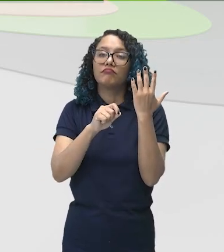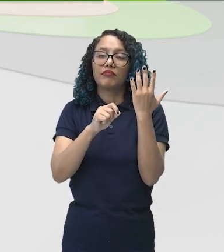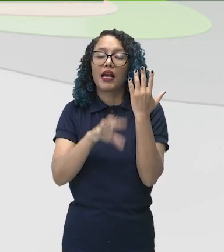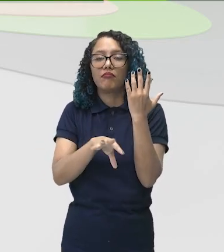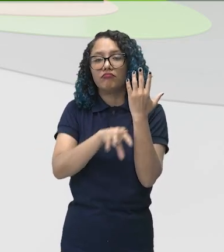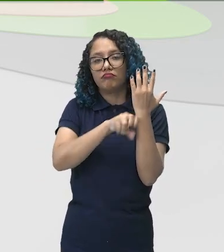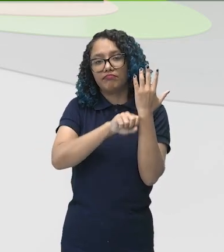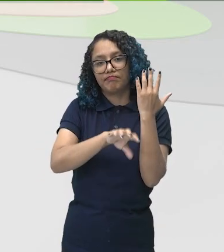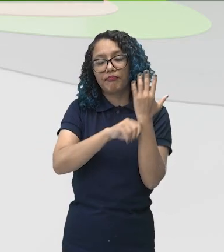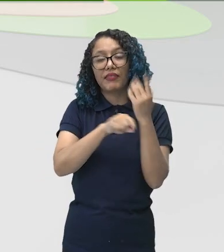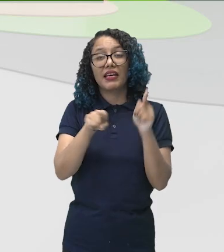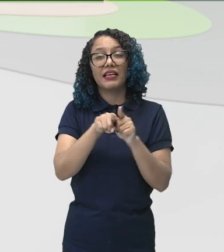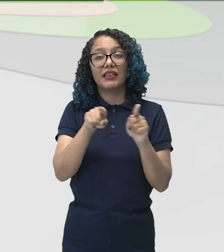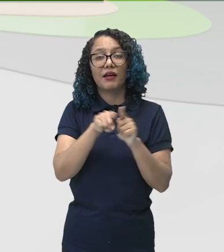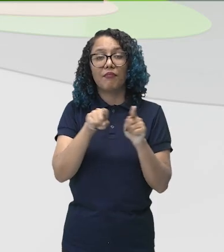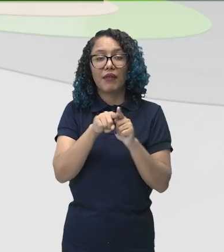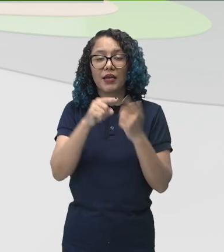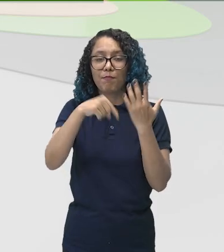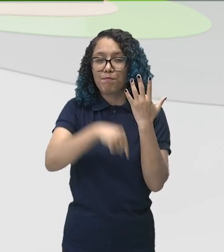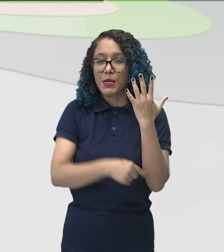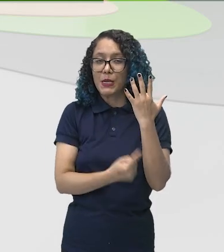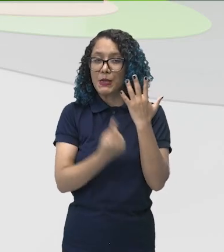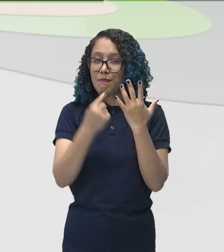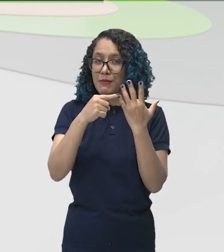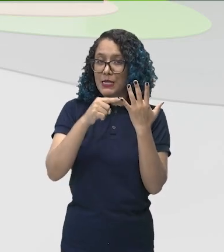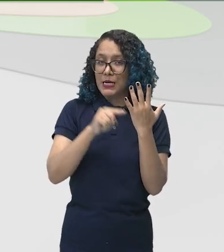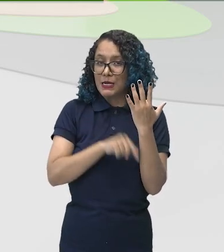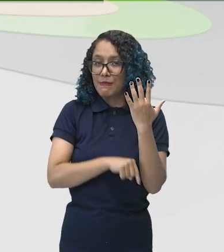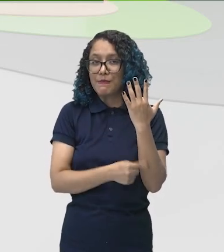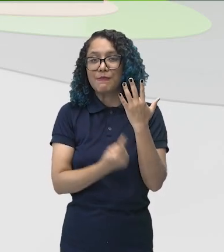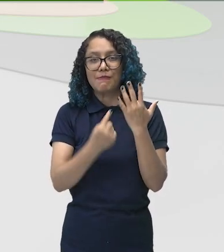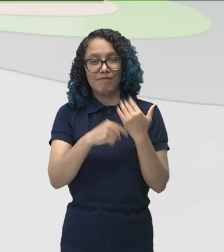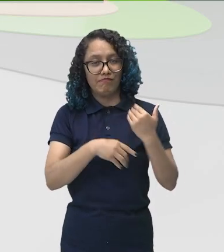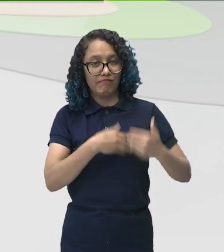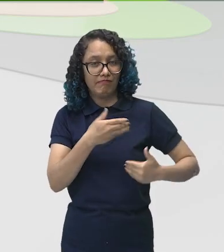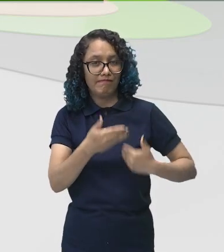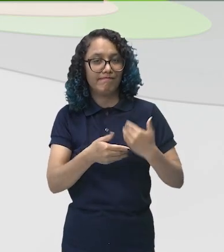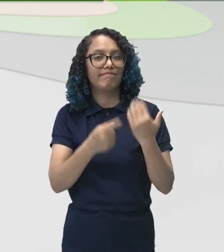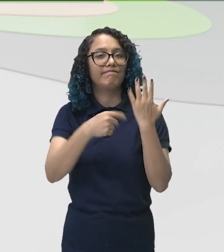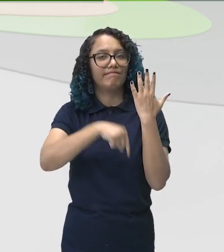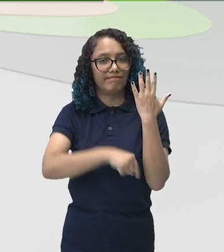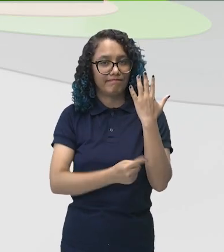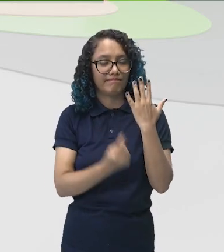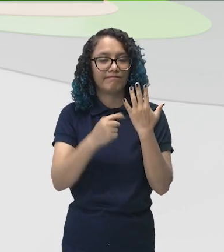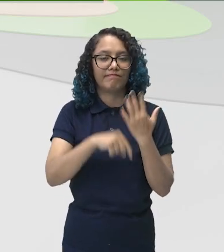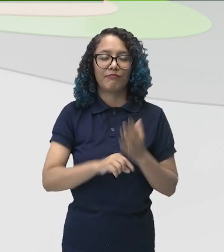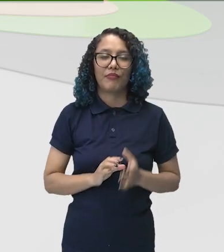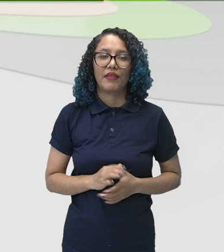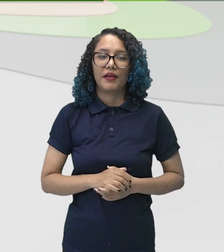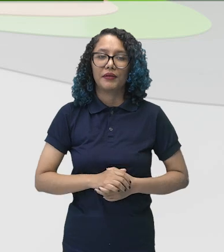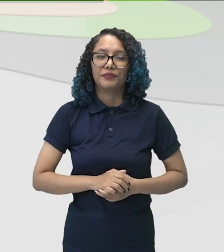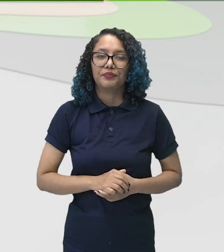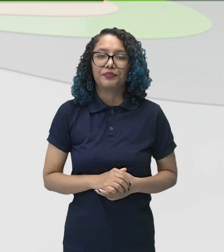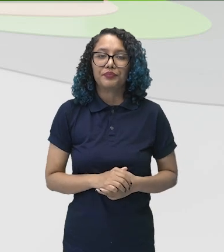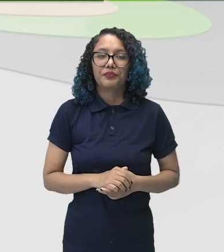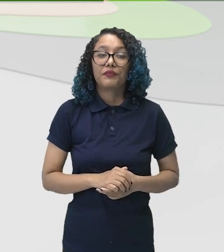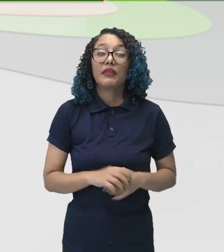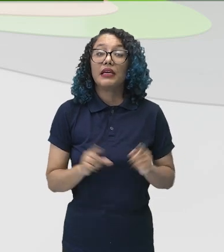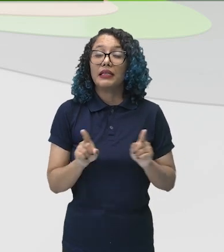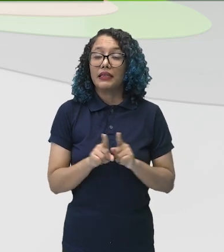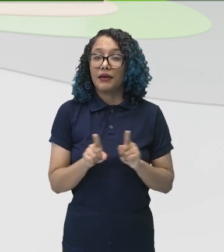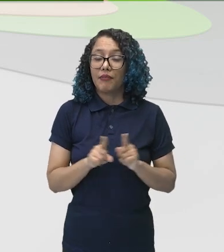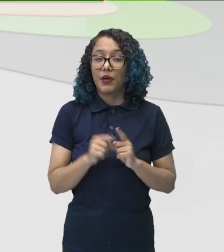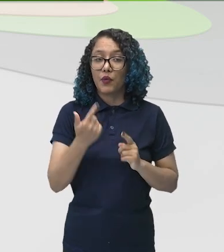e também para realizar, né, o processo que a gente conhece como fotossíntese. Além disso, nós temos também na